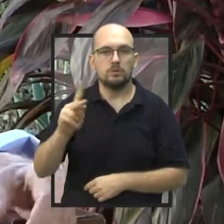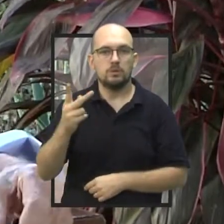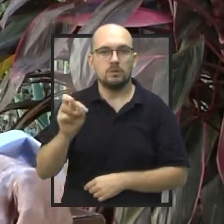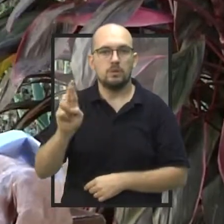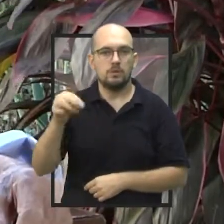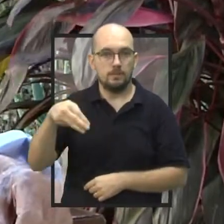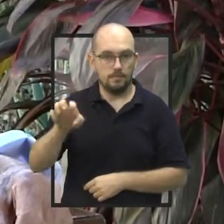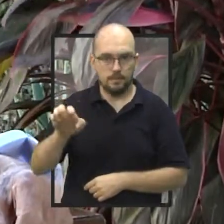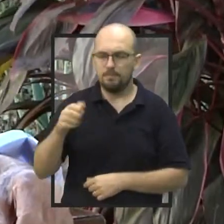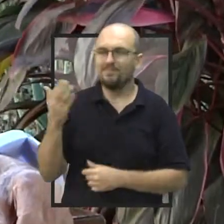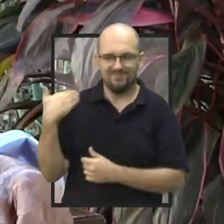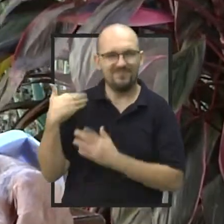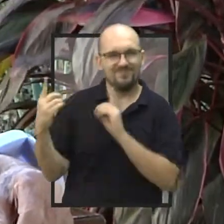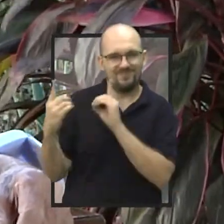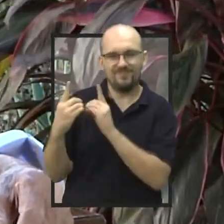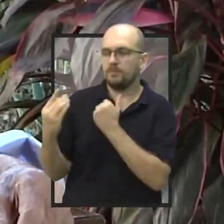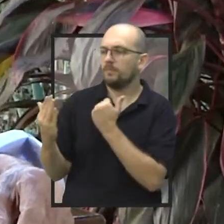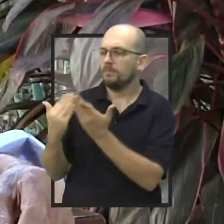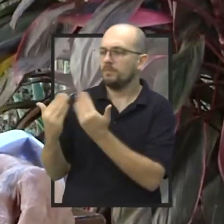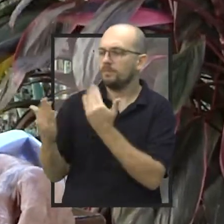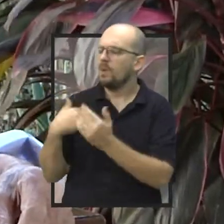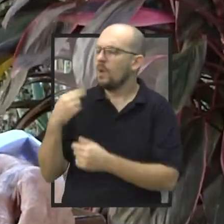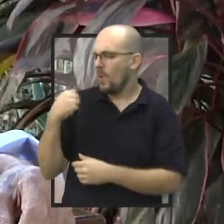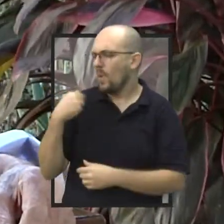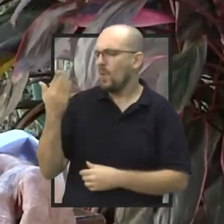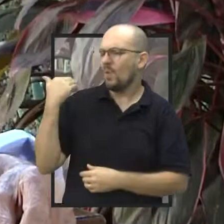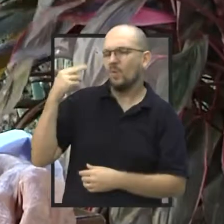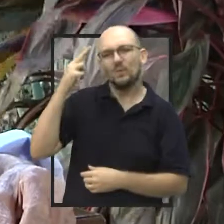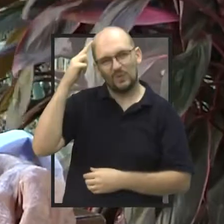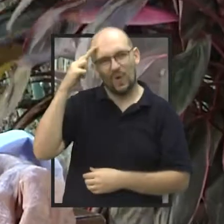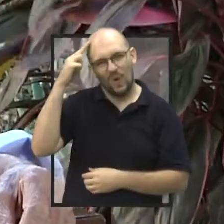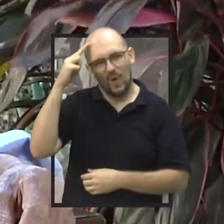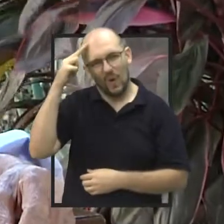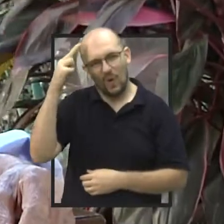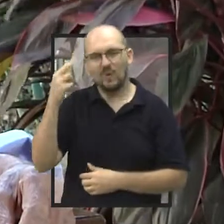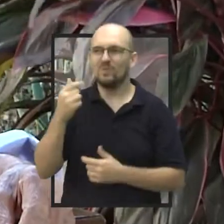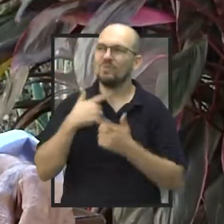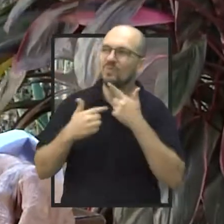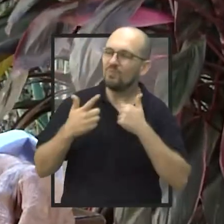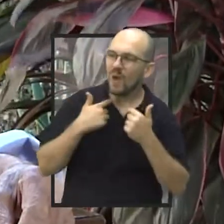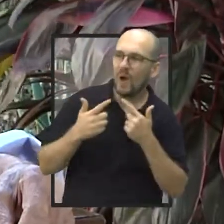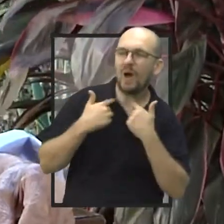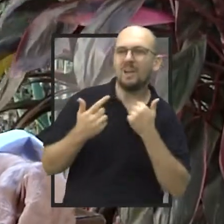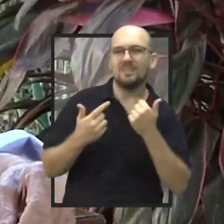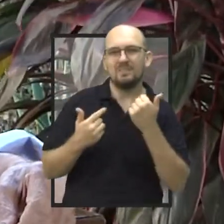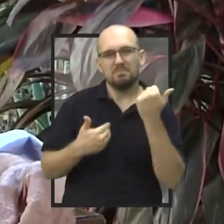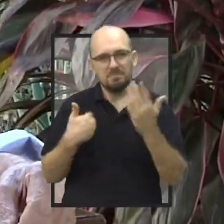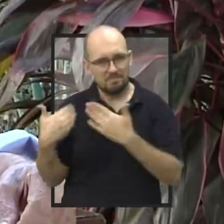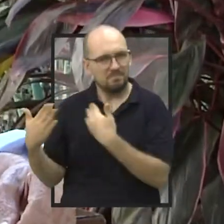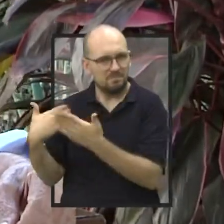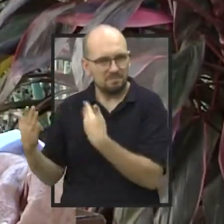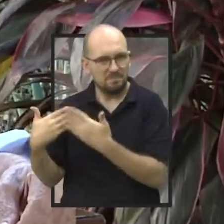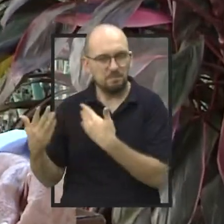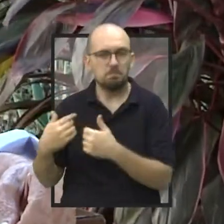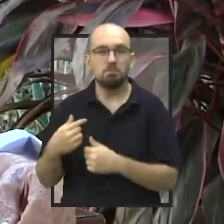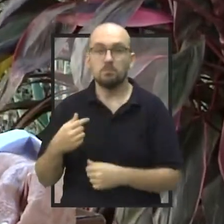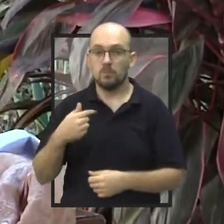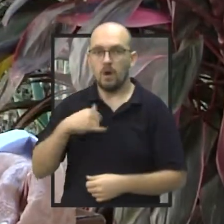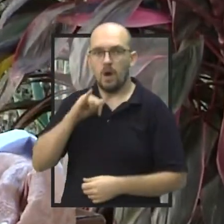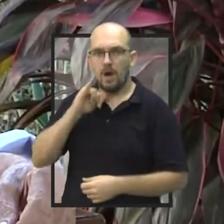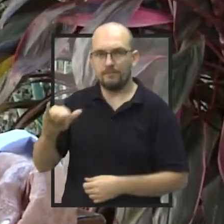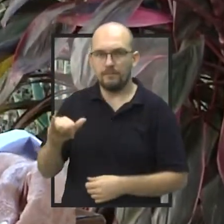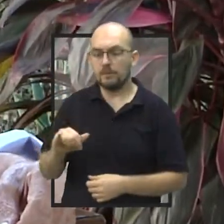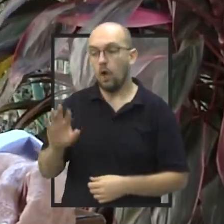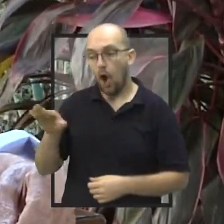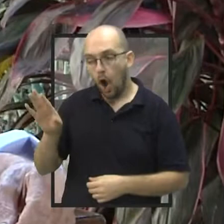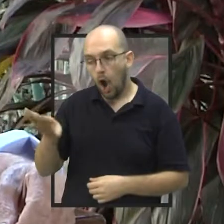ele o que eu havia sonhado, aquilo que eu desejava. E, no entanto, eu dizia,